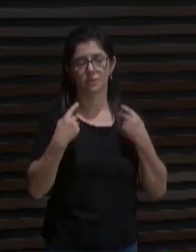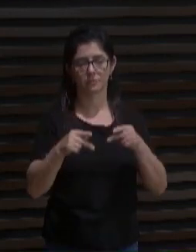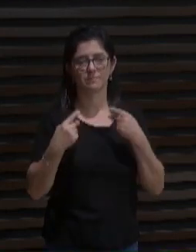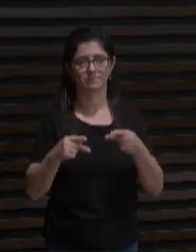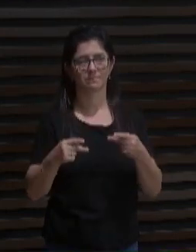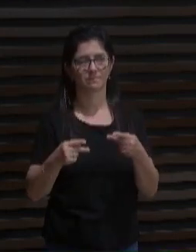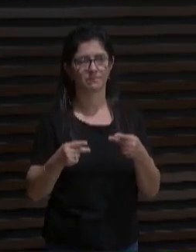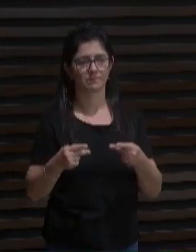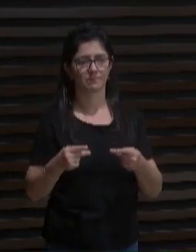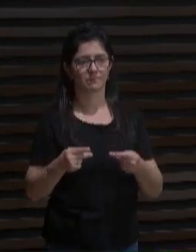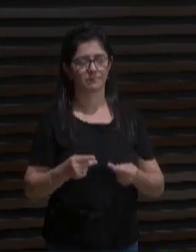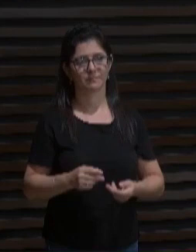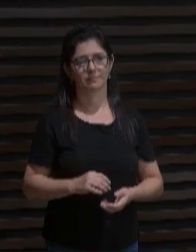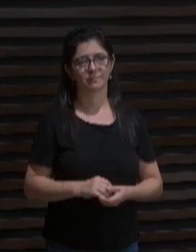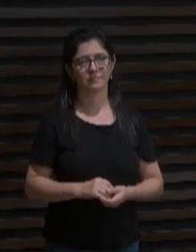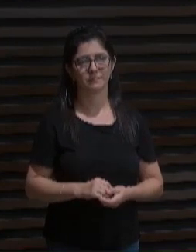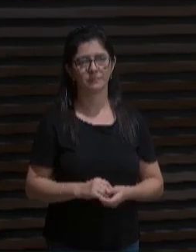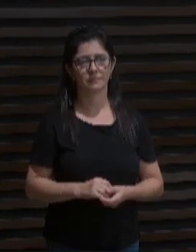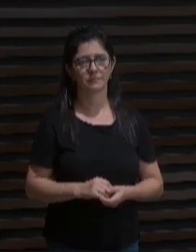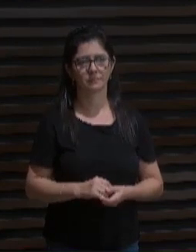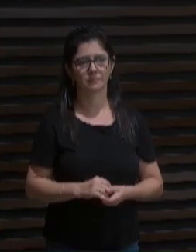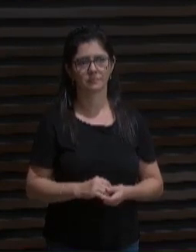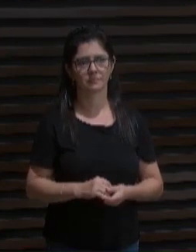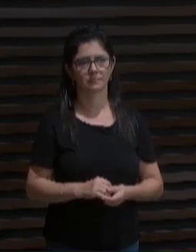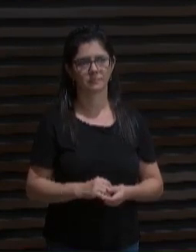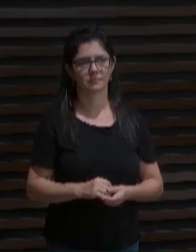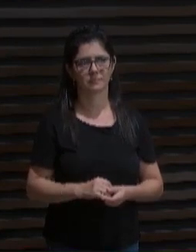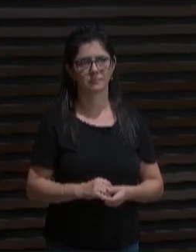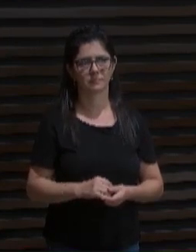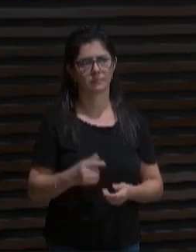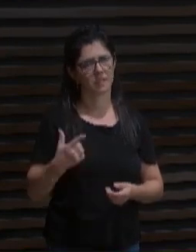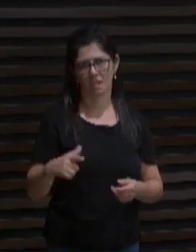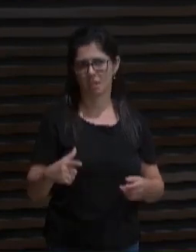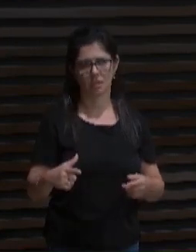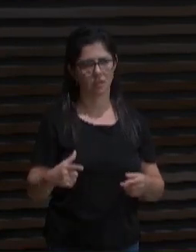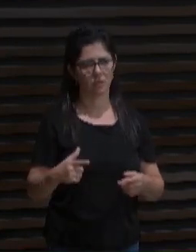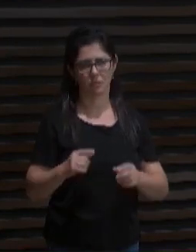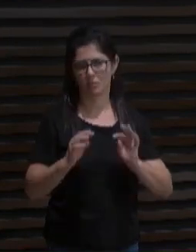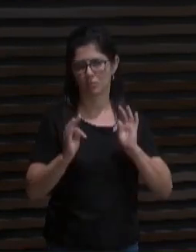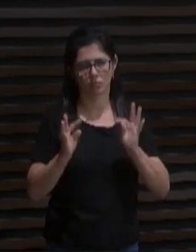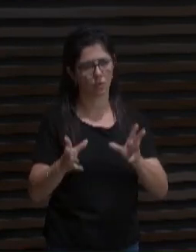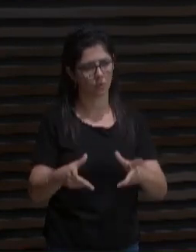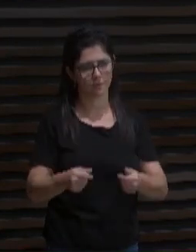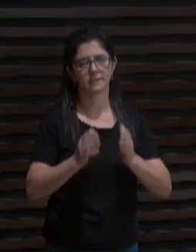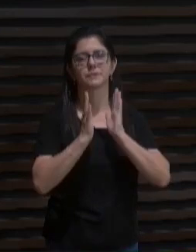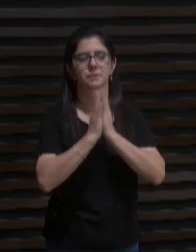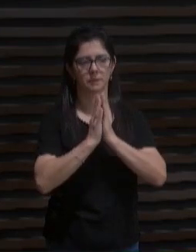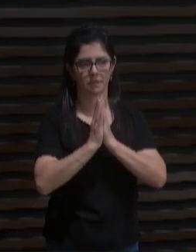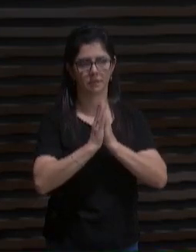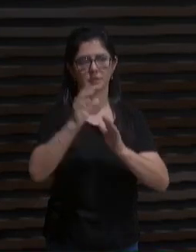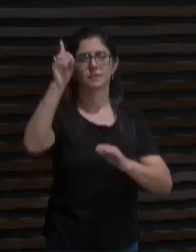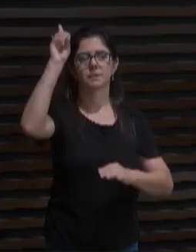foi convertido pelo Senhor. Nenhuma oração dele não ficou sem resposta. Ele não viu, ele não assinou